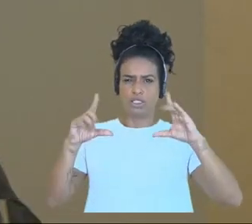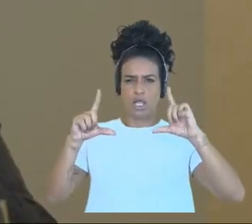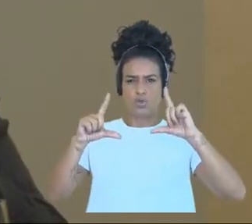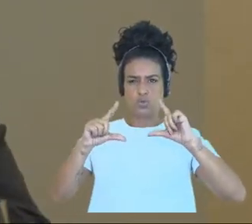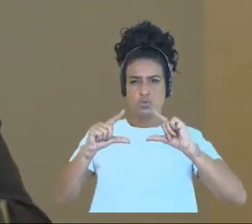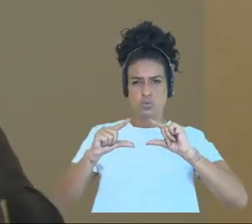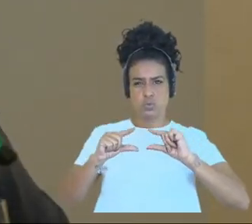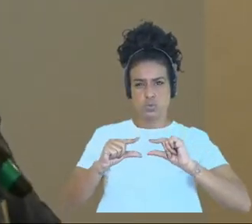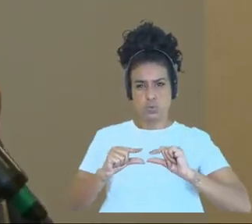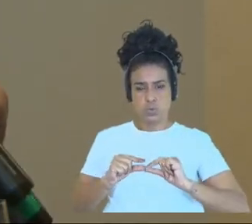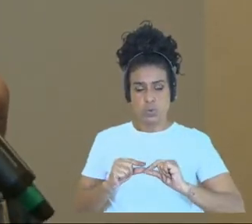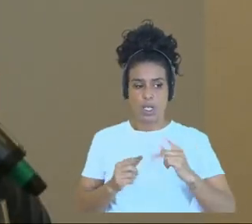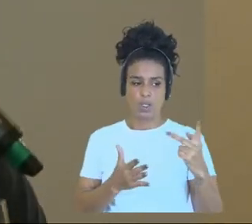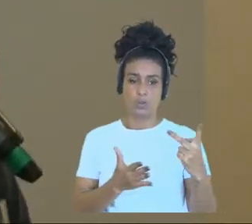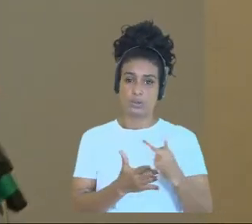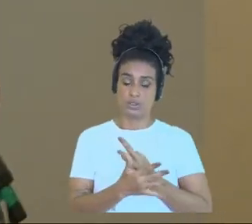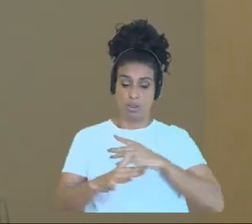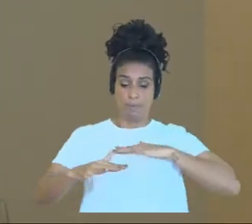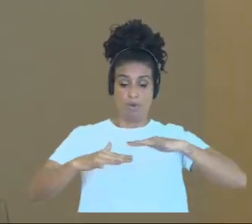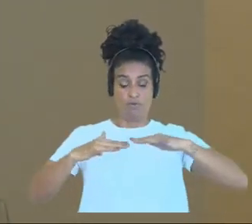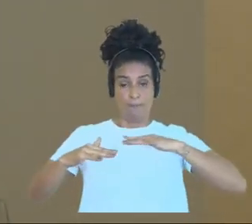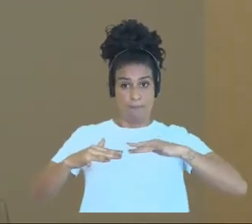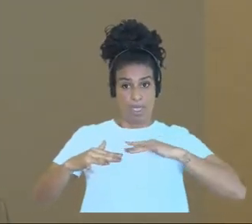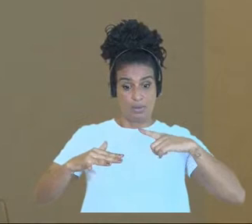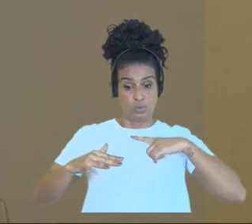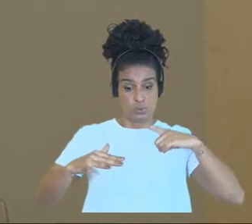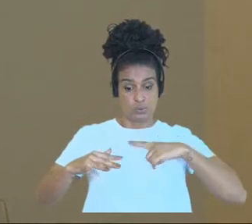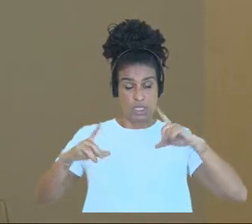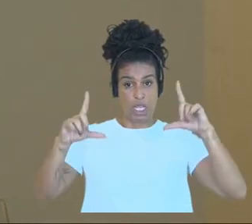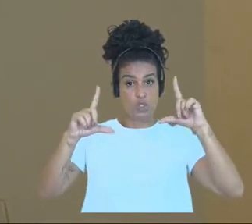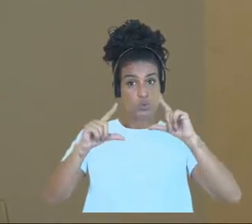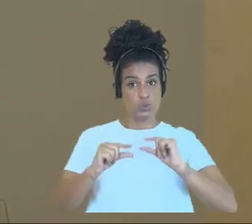espera que ele arrefeça como um movimento amplo, né?